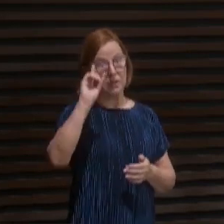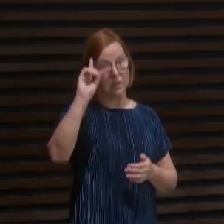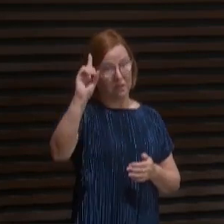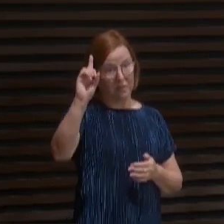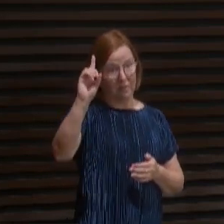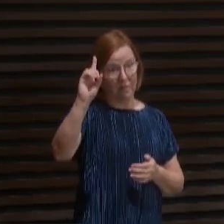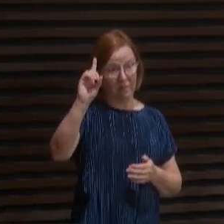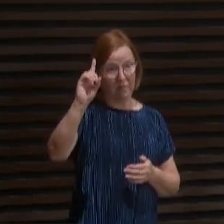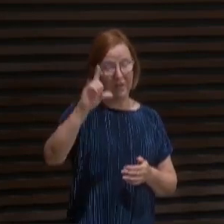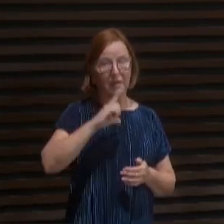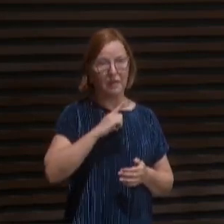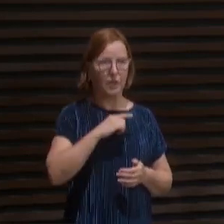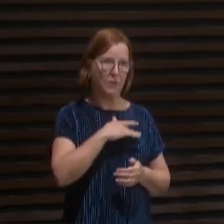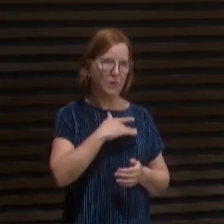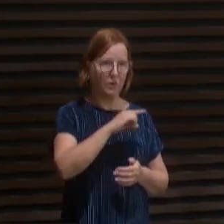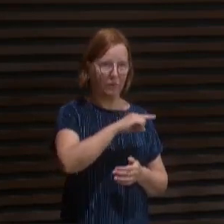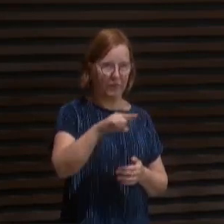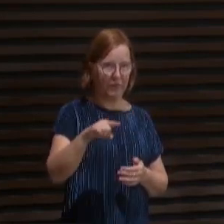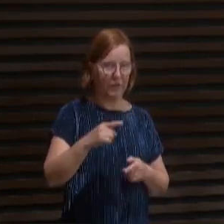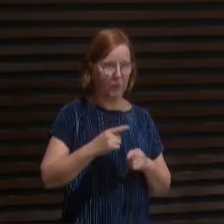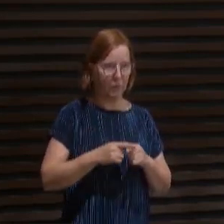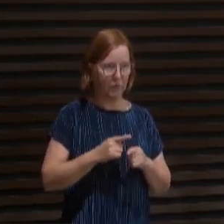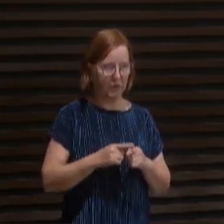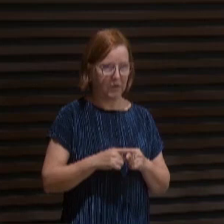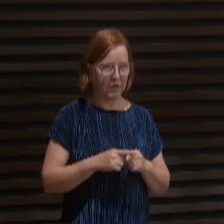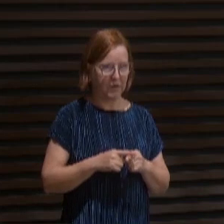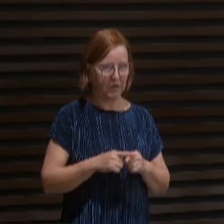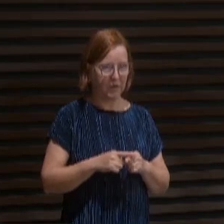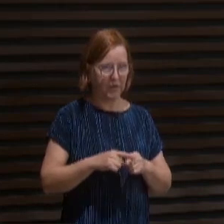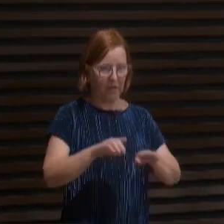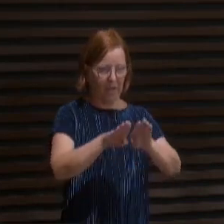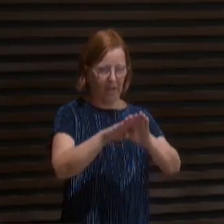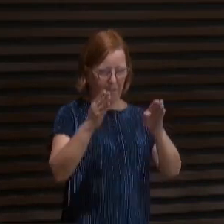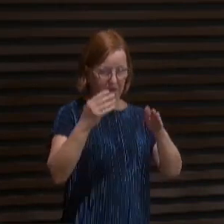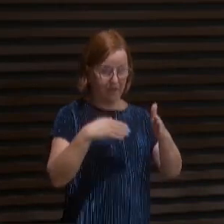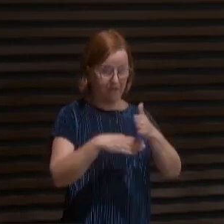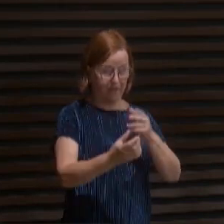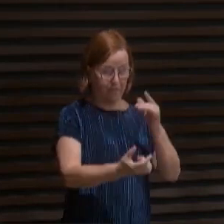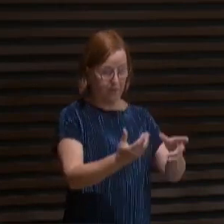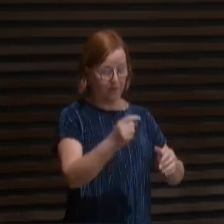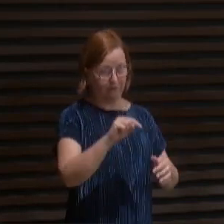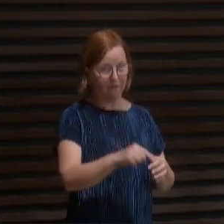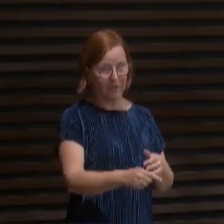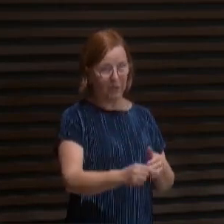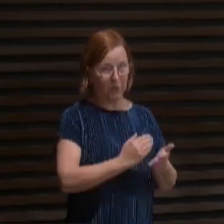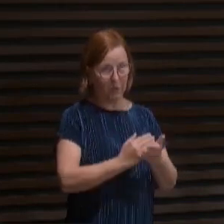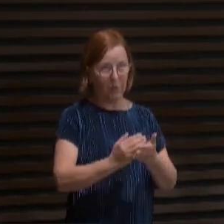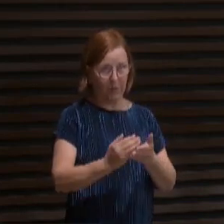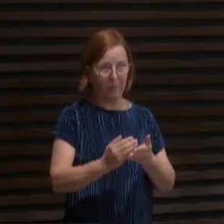tenha misericórdia de você, porque a porta que vai para o inferno passa por aí.